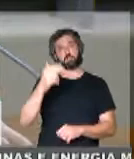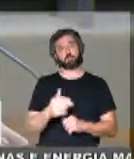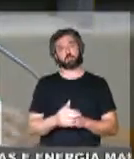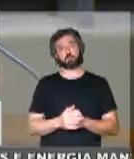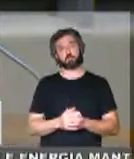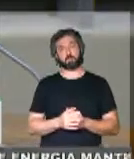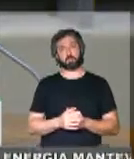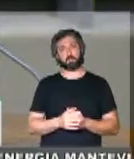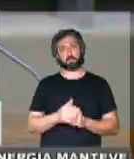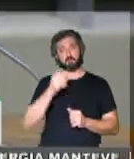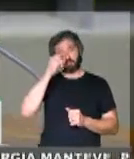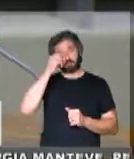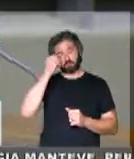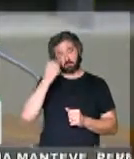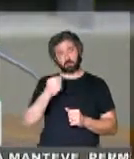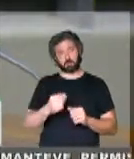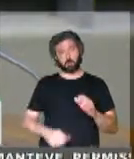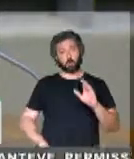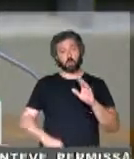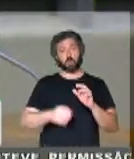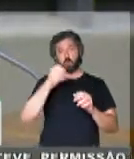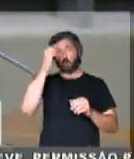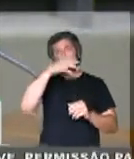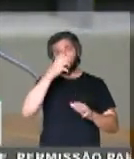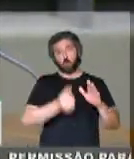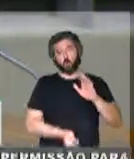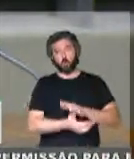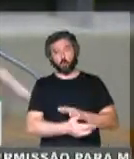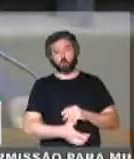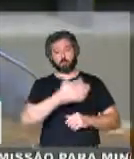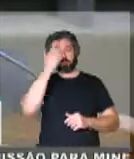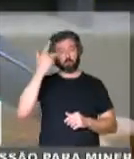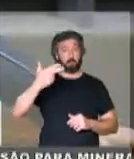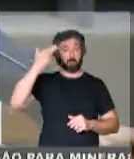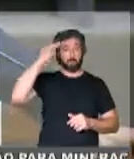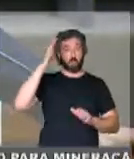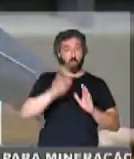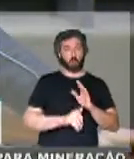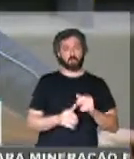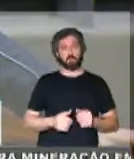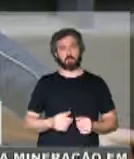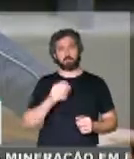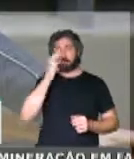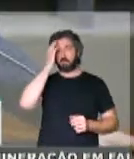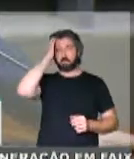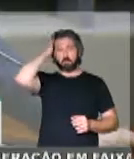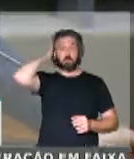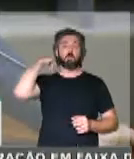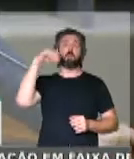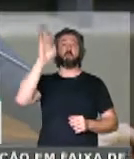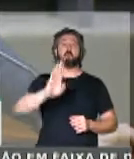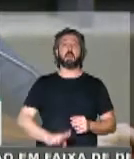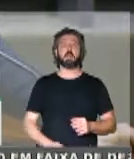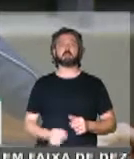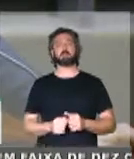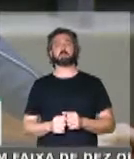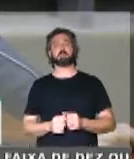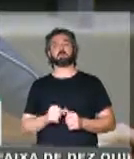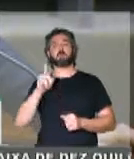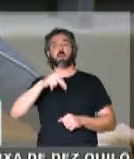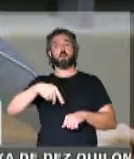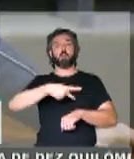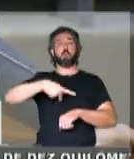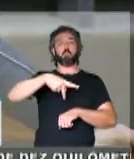bandidos, corruptos, delinquentes. O nosso país é um